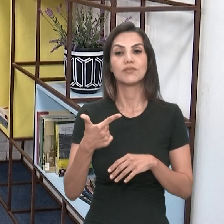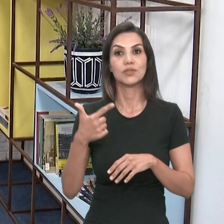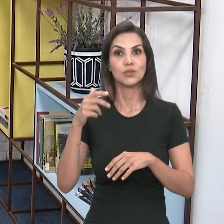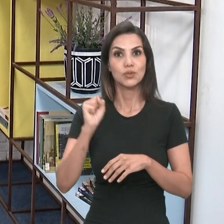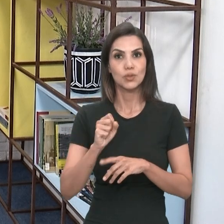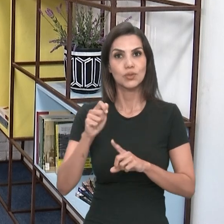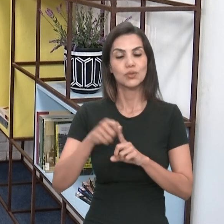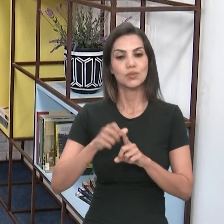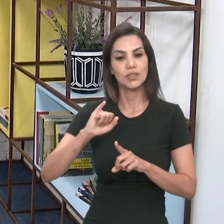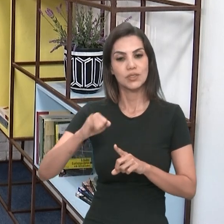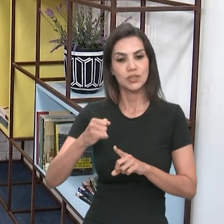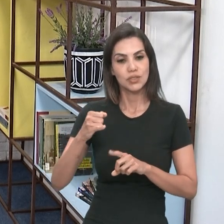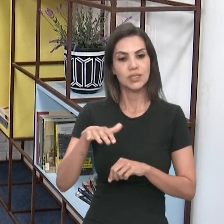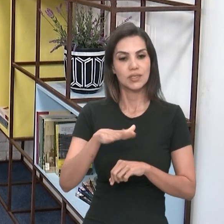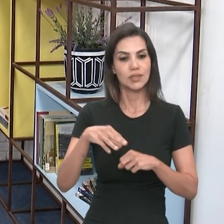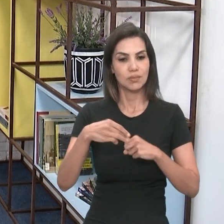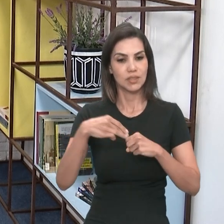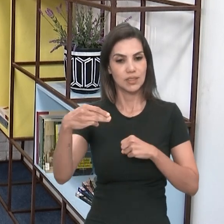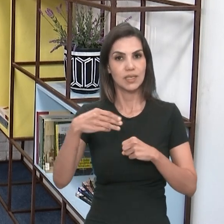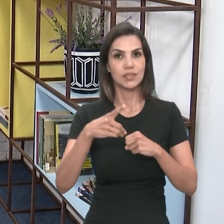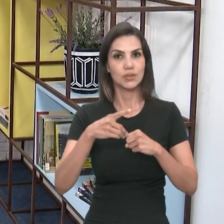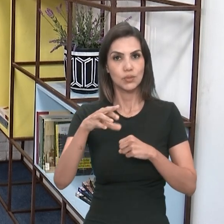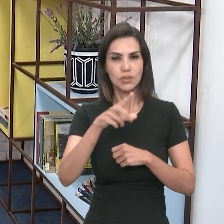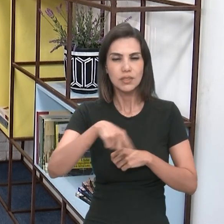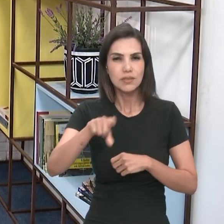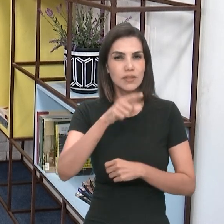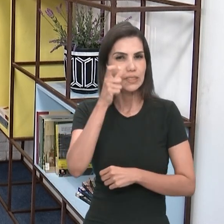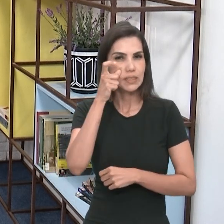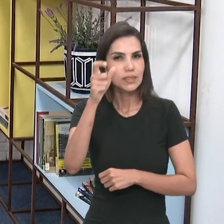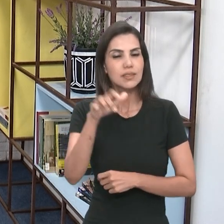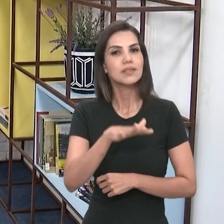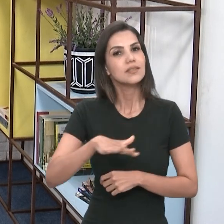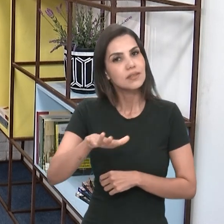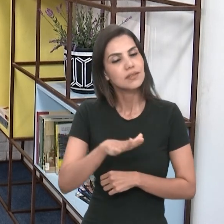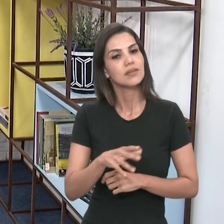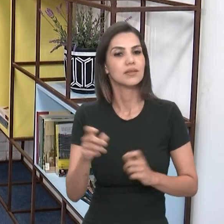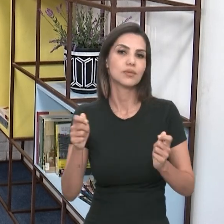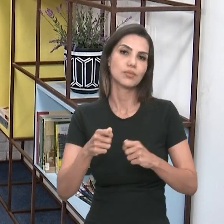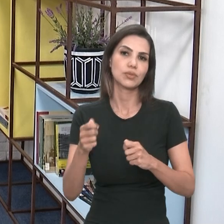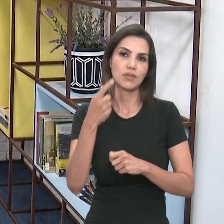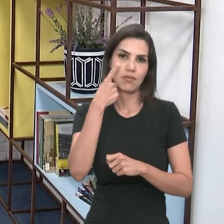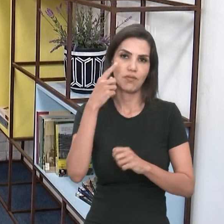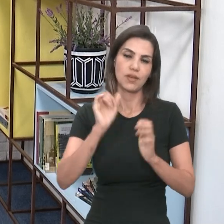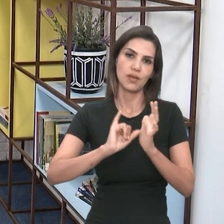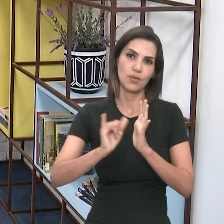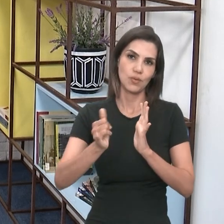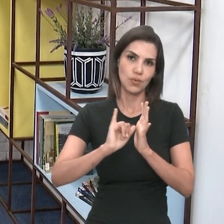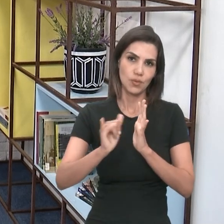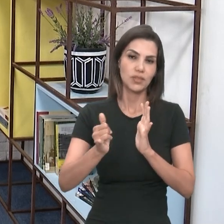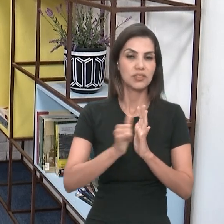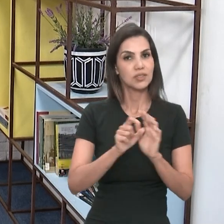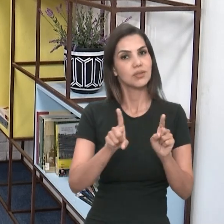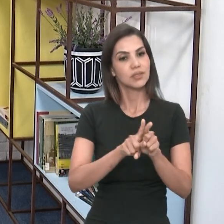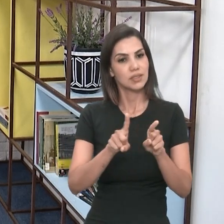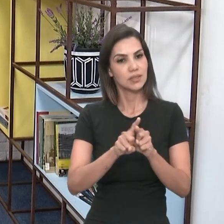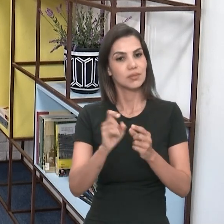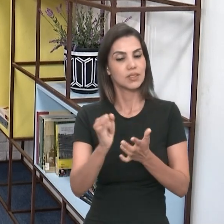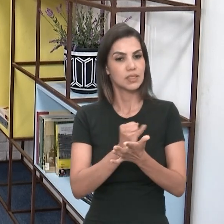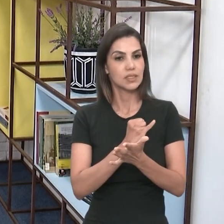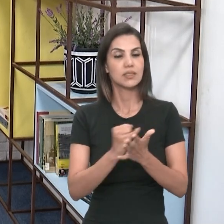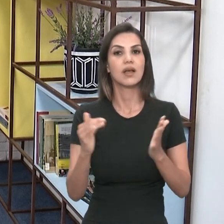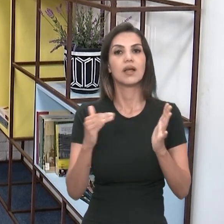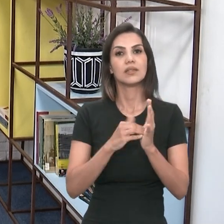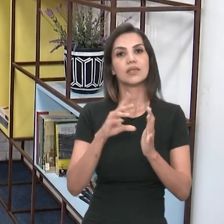doutorado em odontologia. Então, se você aí tem interesse na área, você pode conferir o edital e até realizar a sua inscrição até o